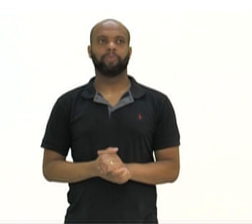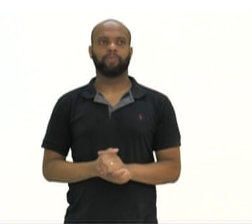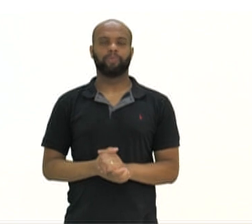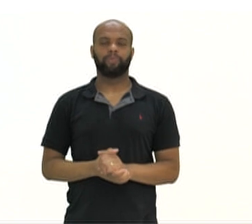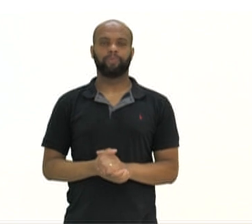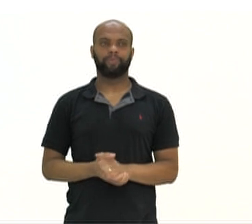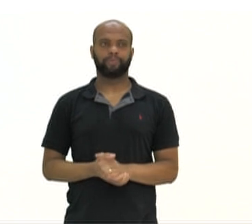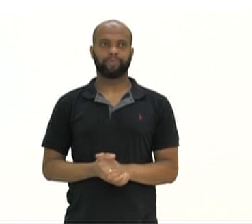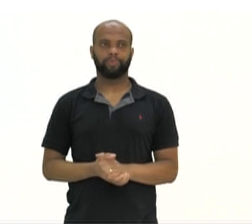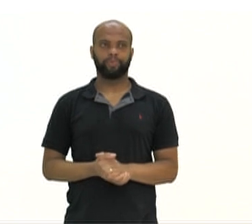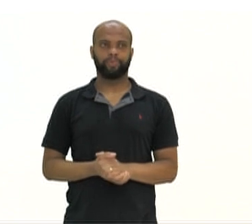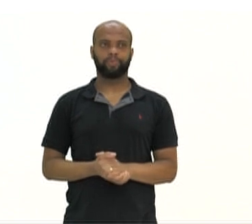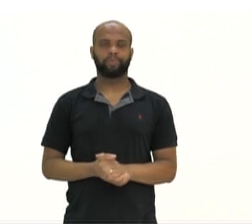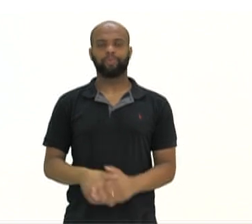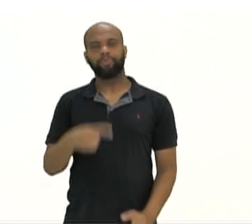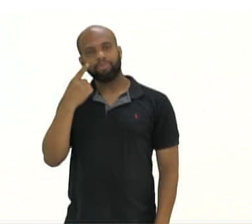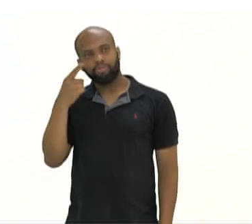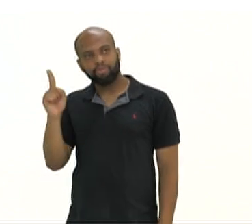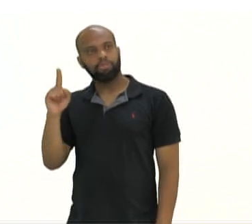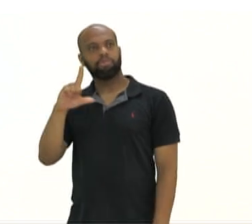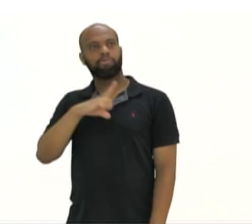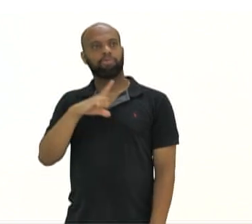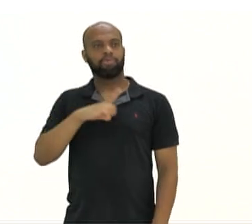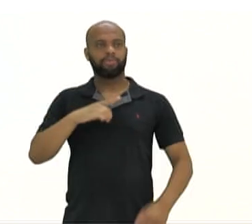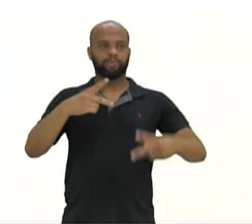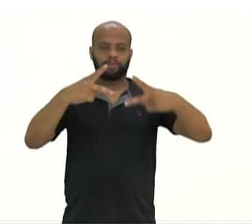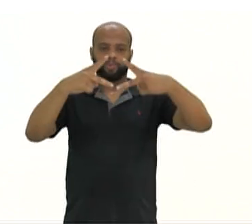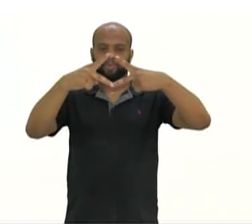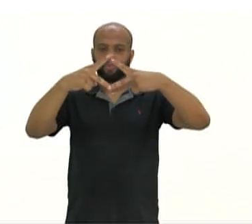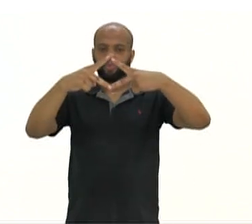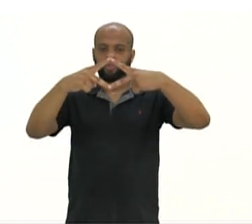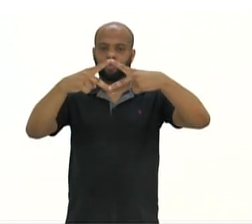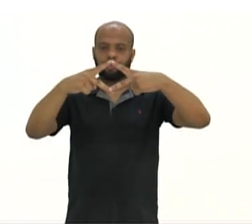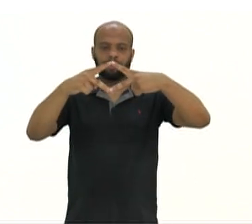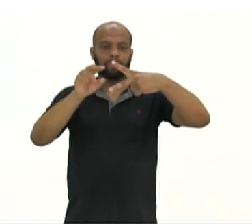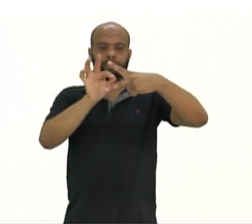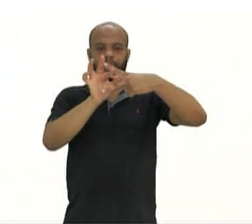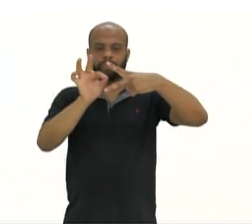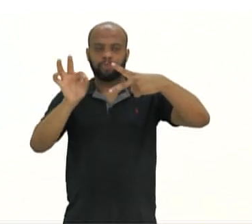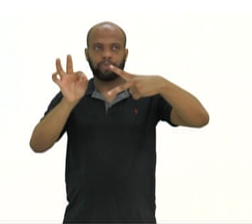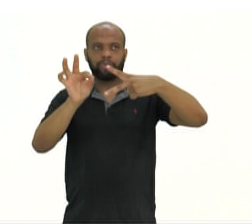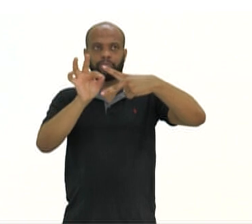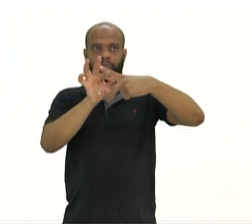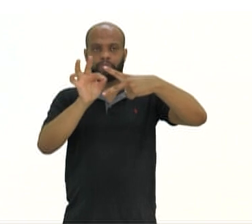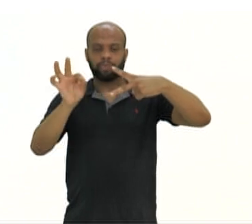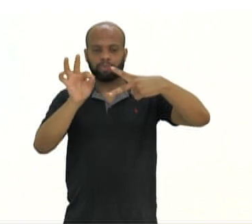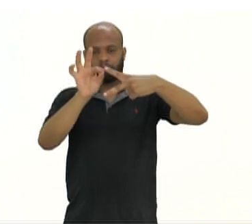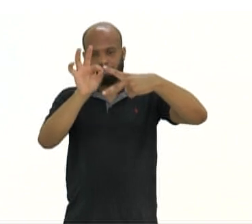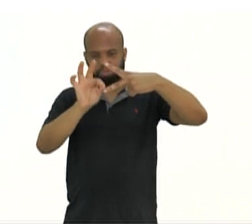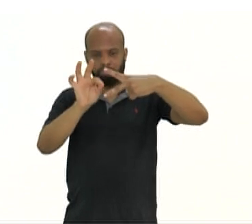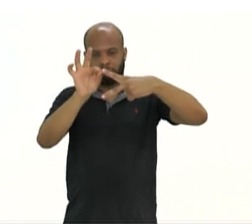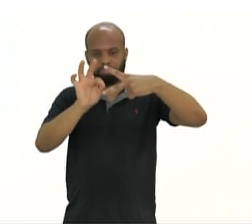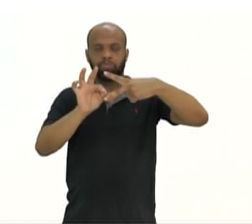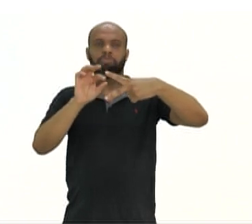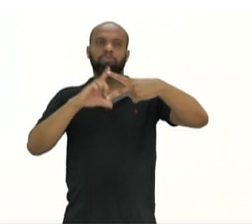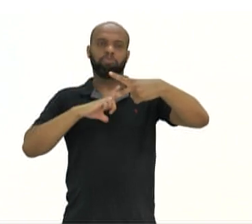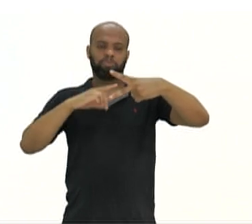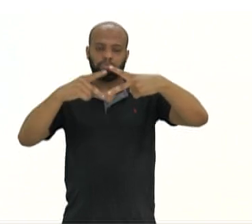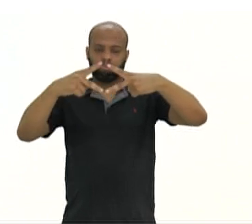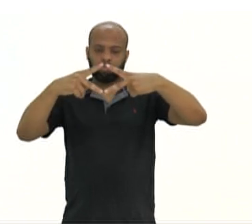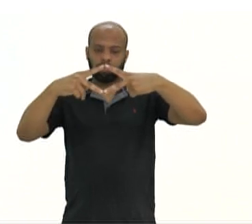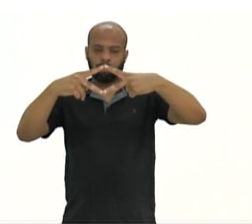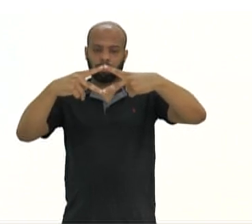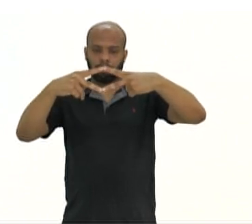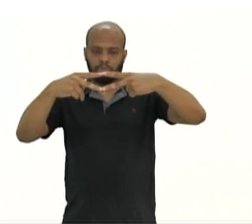a cada par. Então aqui nós temos a diagonal menor, que aqui atravessa os dois vértices mais próximos, e as